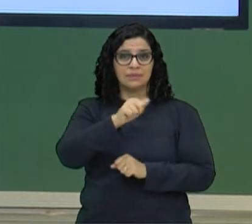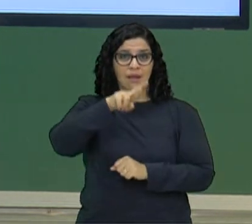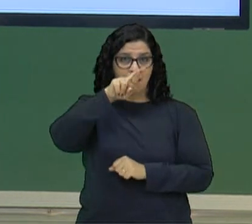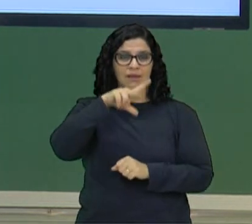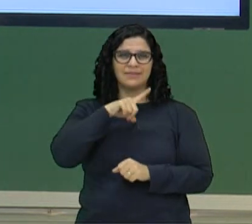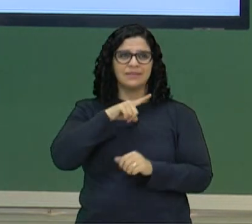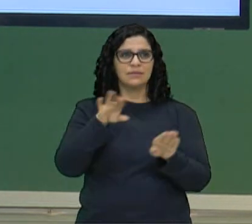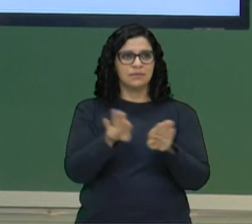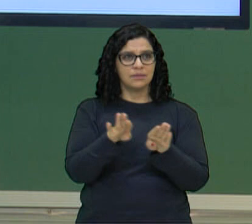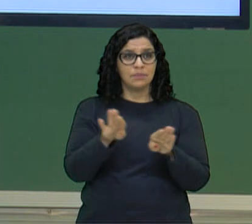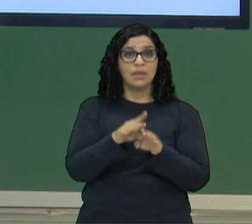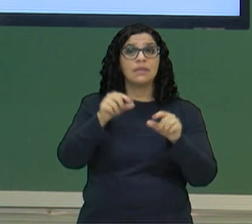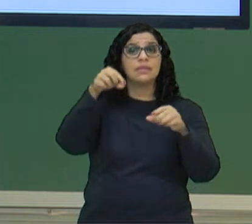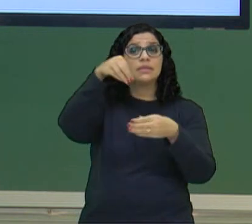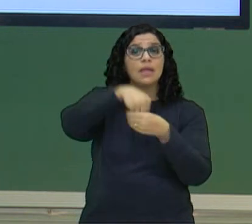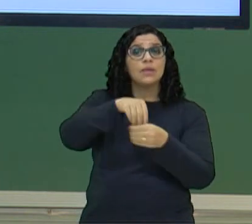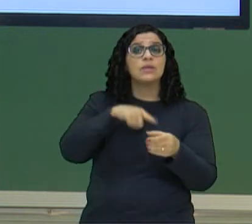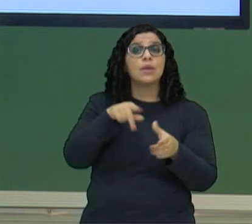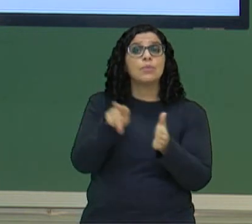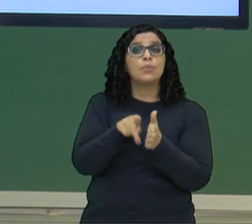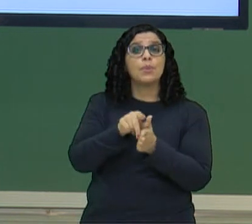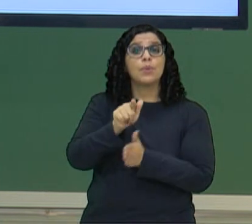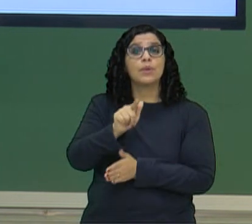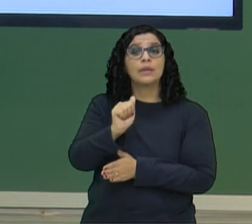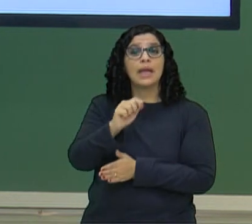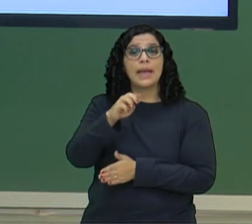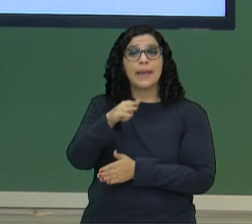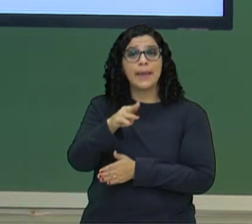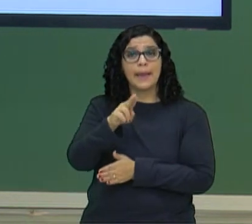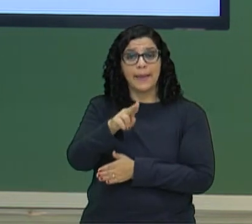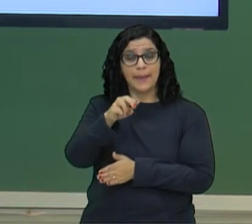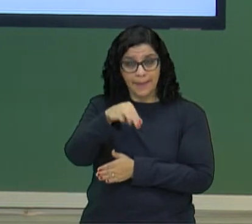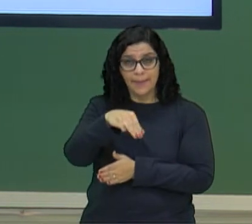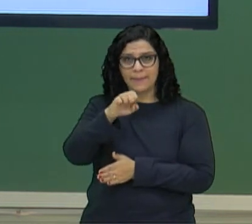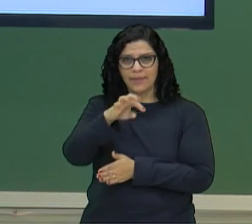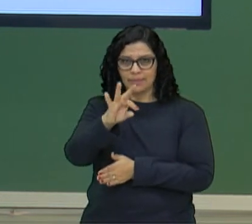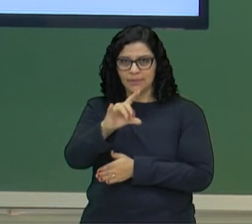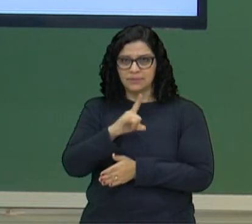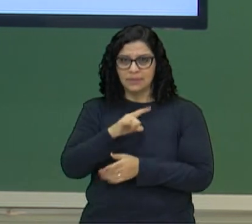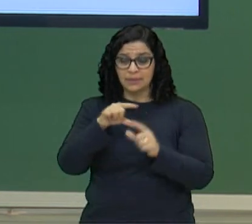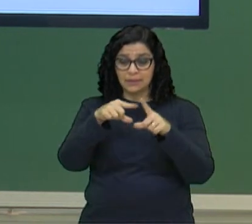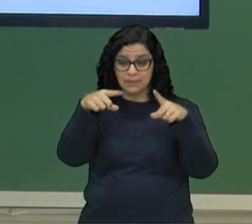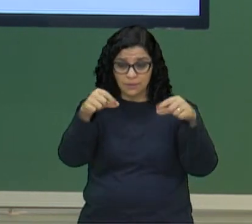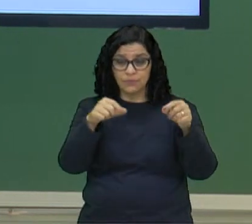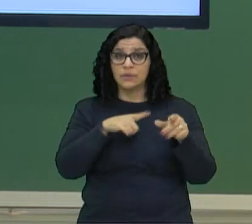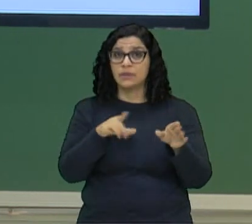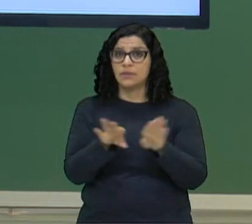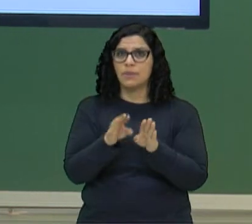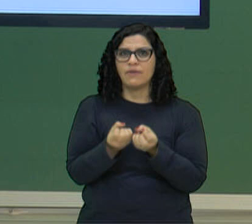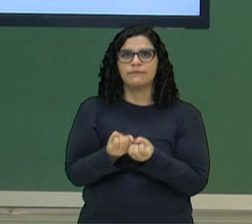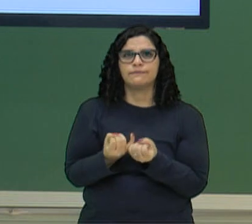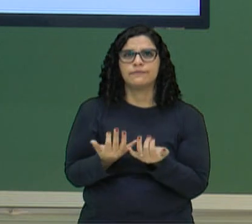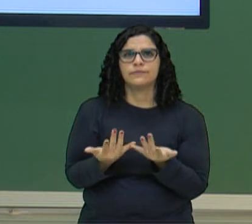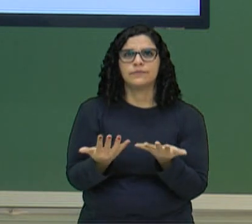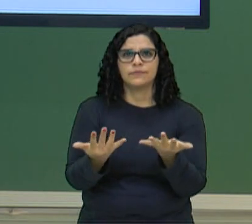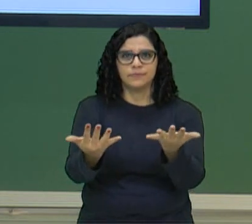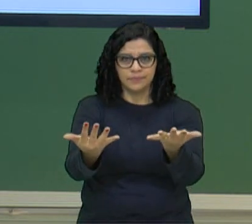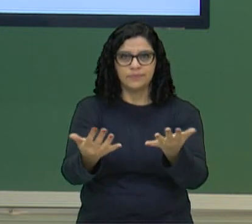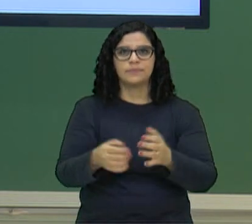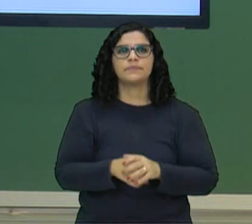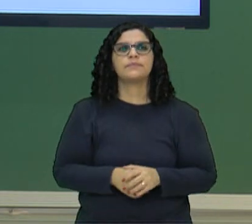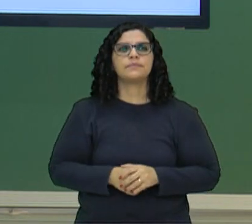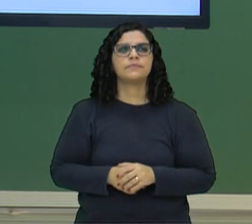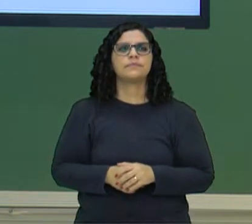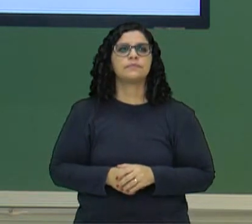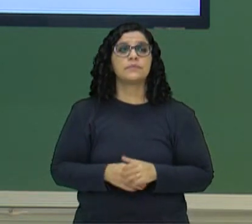folha? A parte produtora de gametas. Esses gametas vão poder viajar e